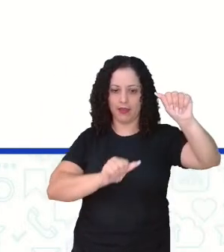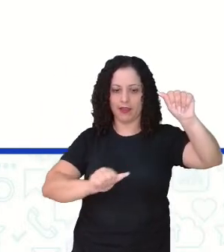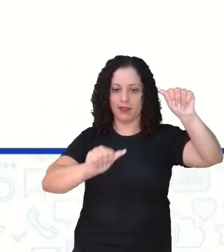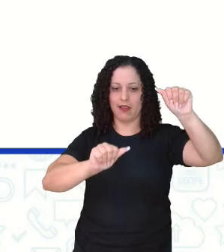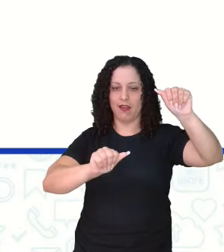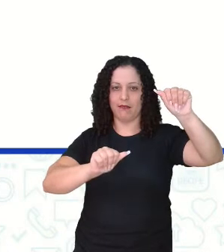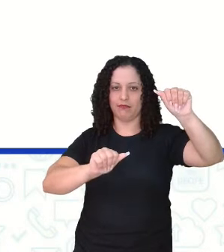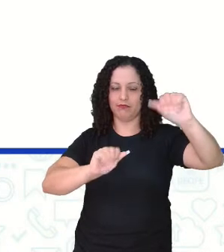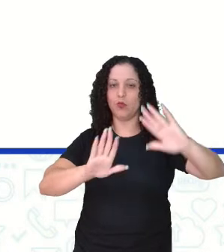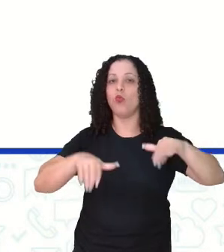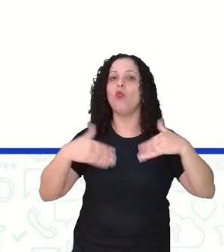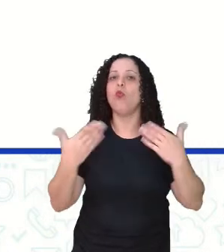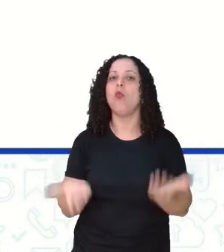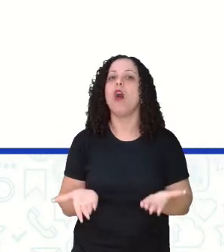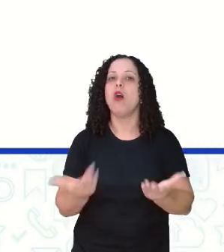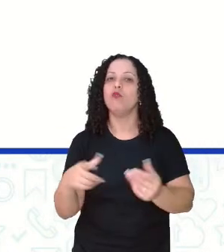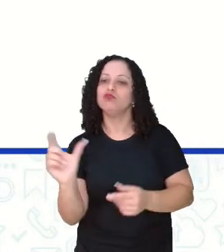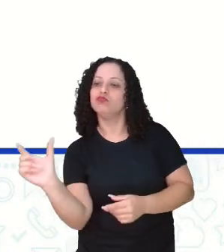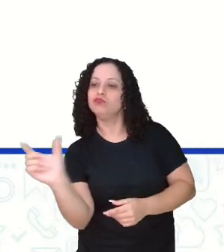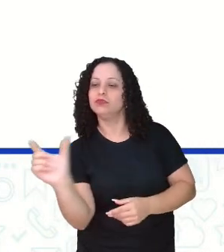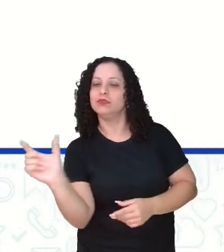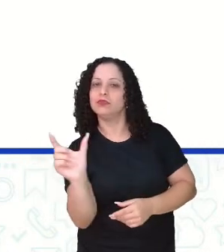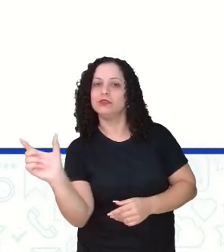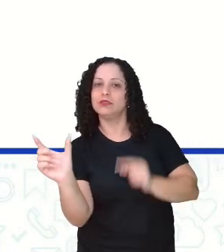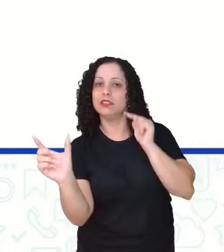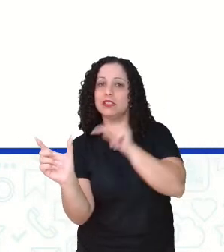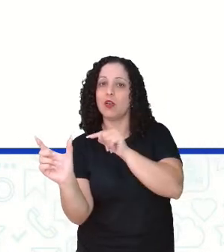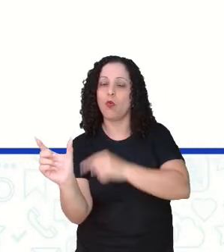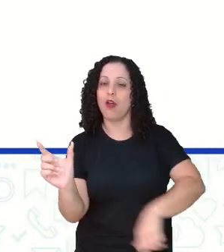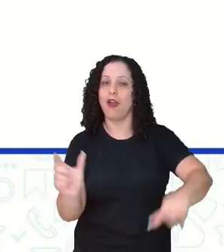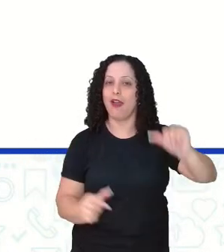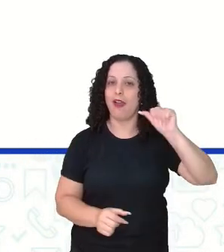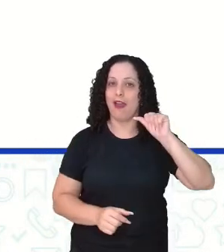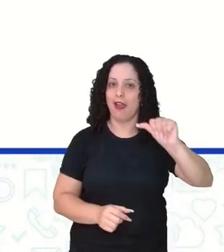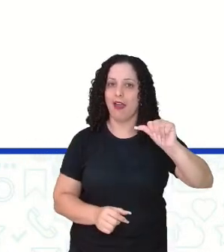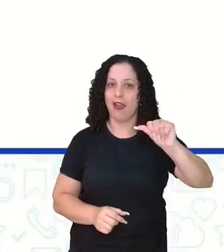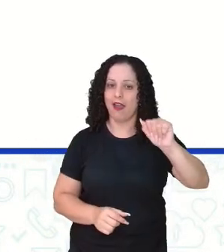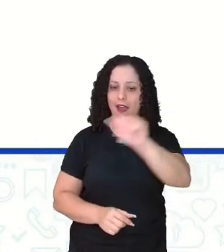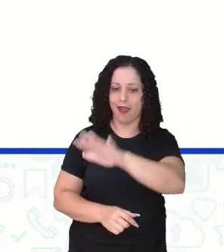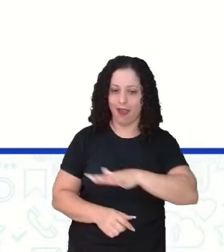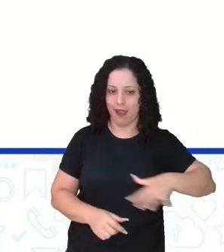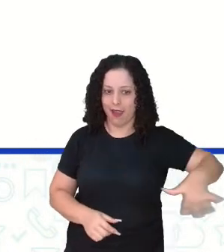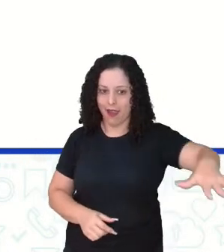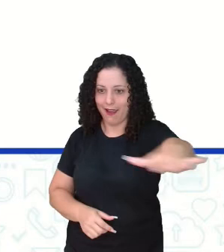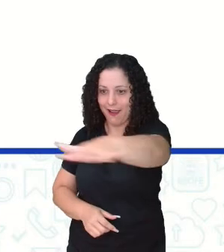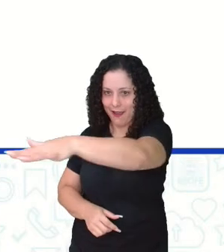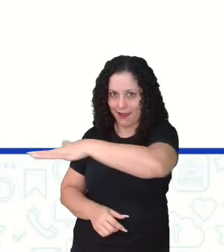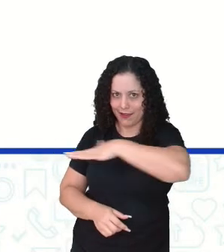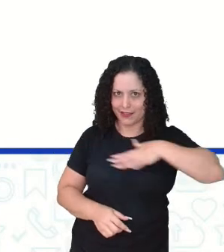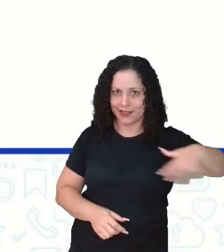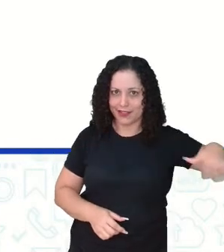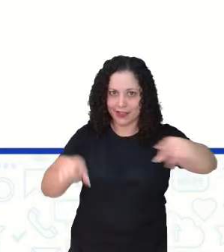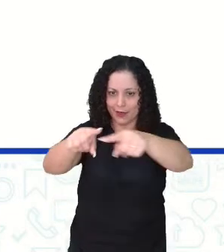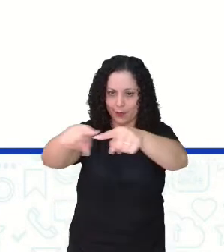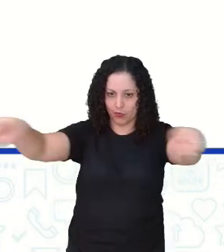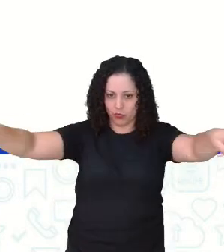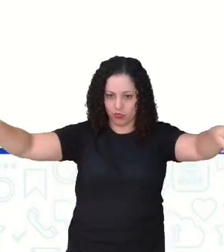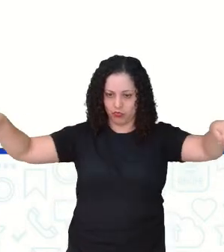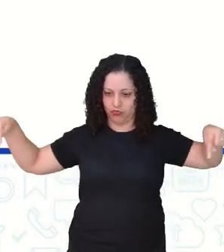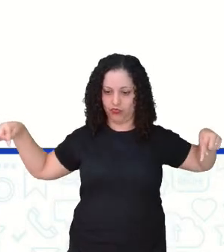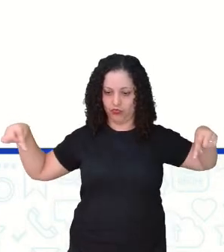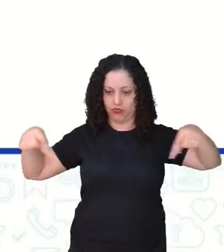a expressão algébrica que representa, letra A área do quintal. Então, pode notar agora que eu tenho